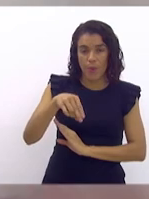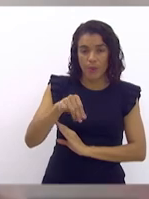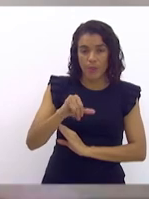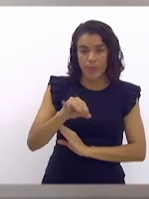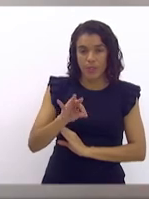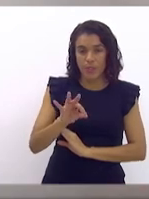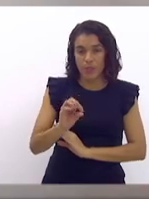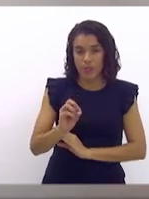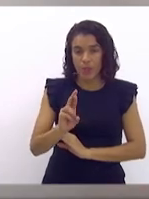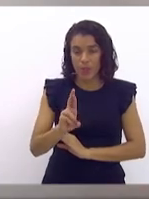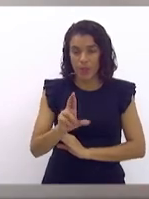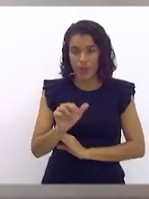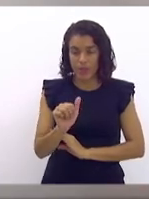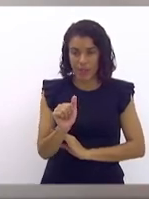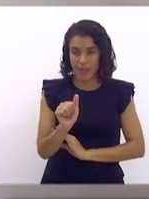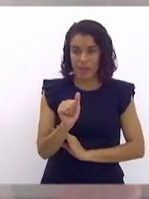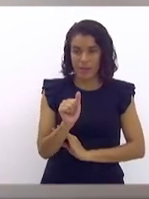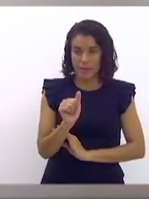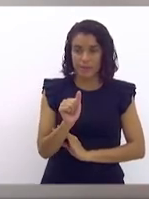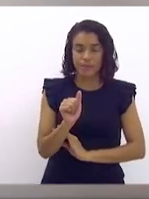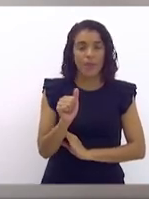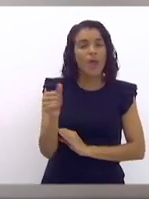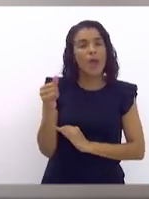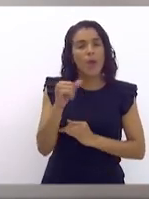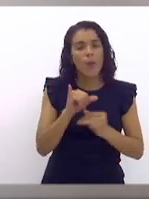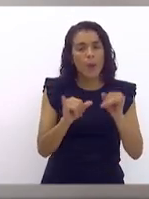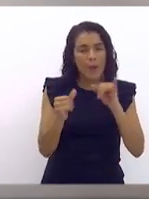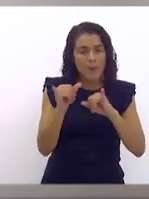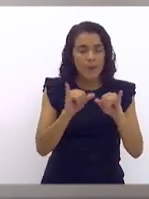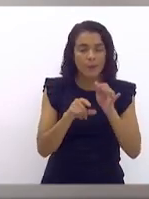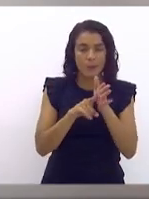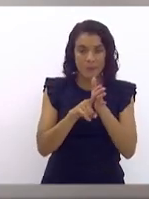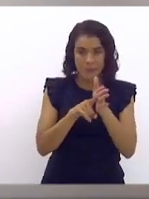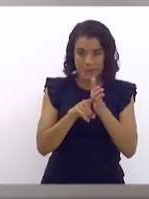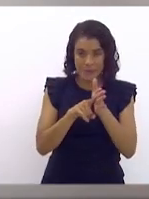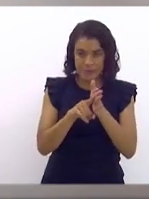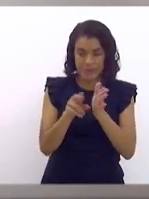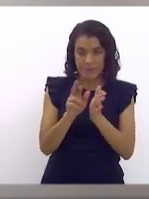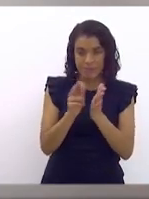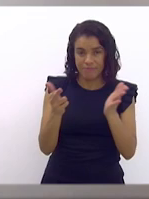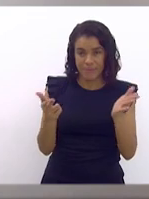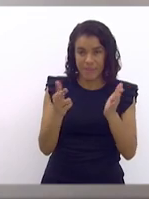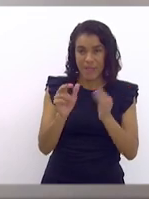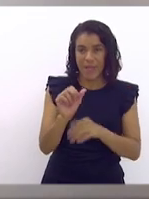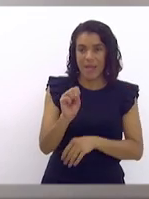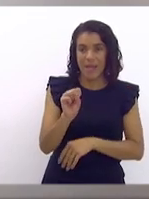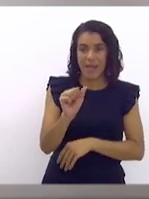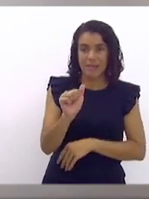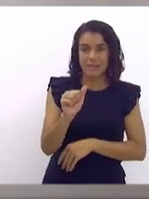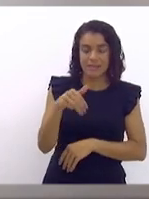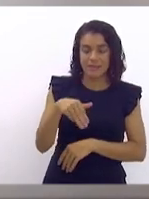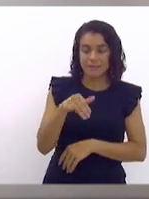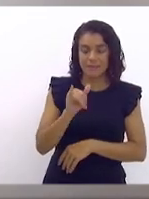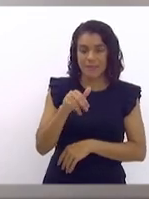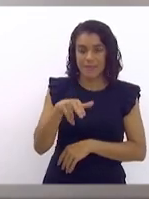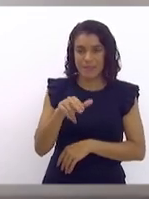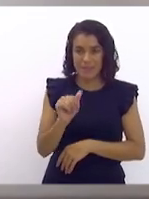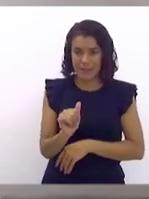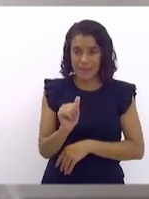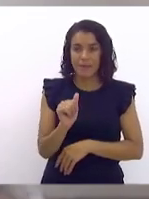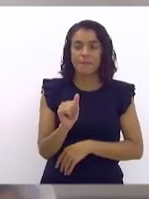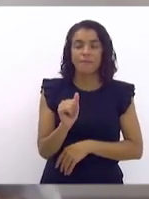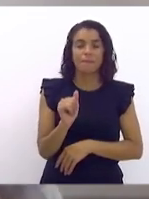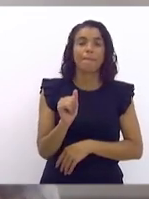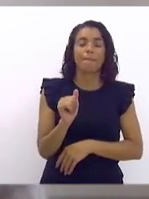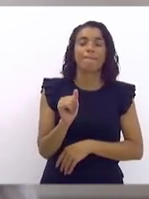é um laboratório de pesquisas da revista Asmina, que está disponível na internet, que fez uma